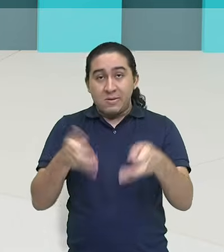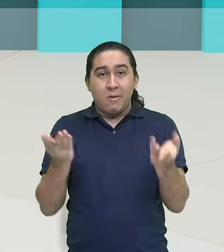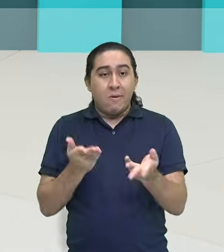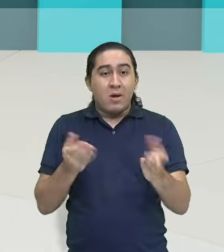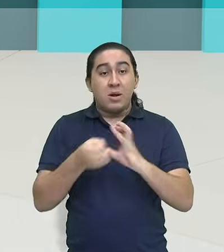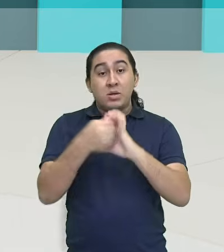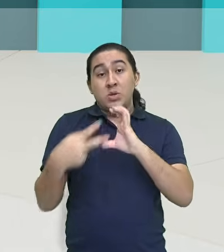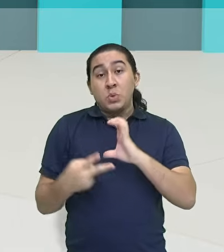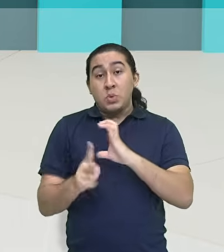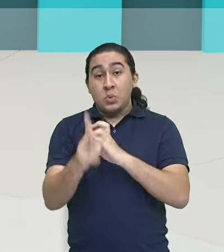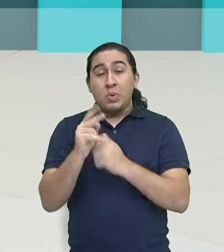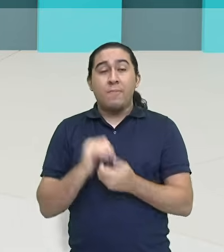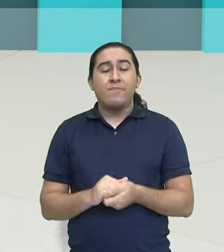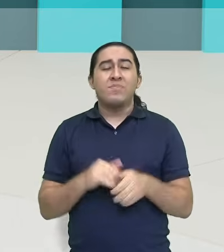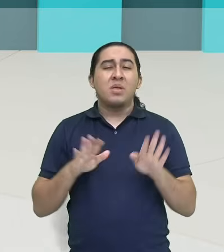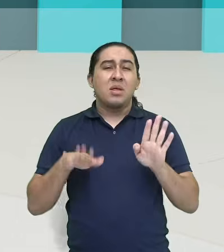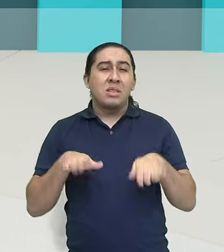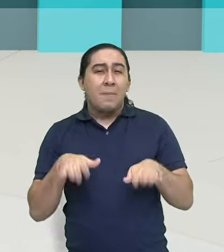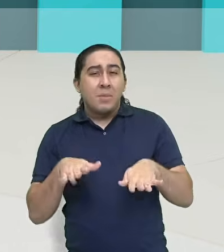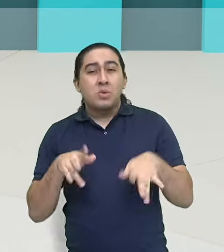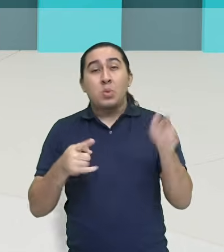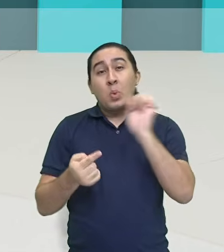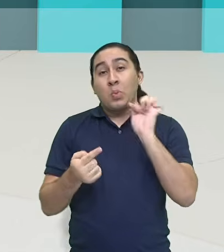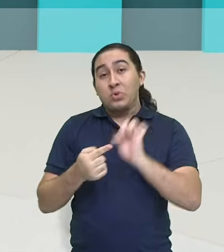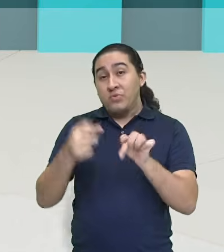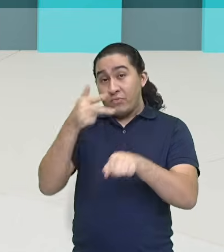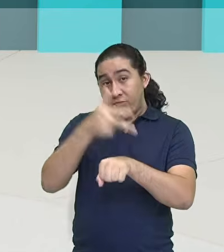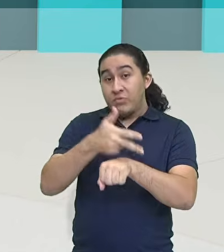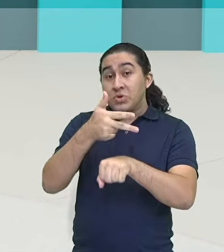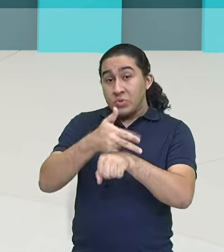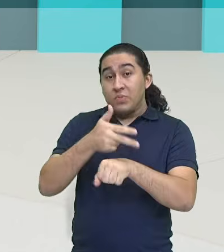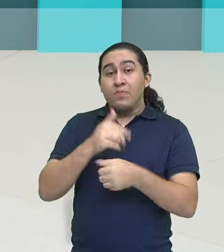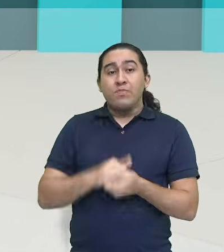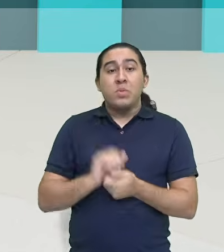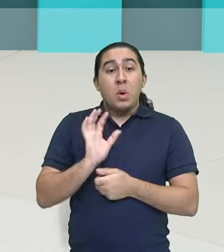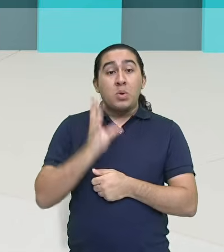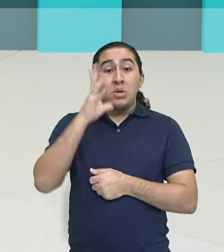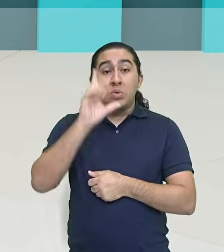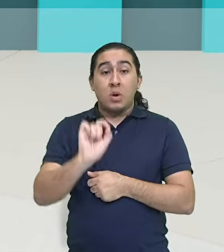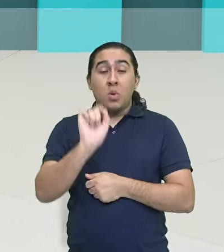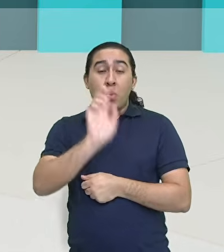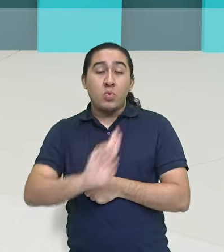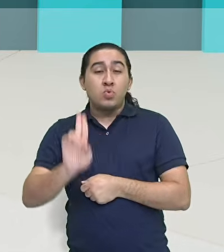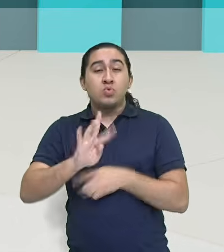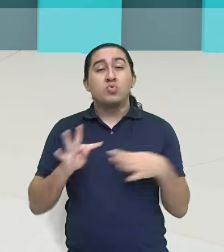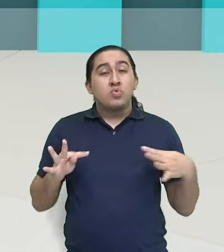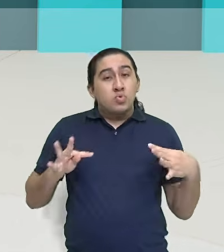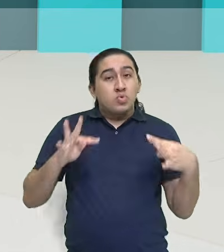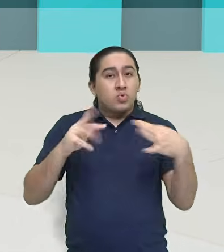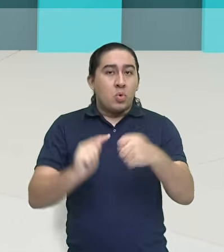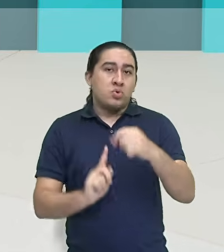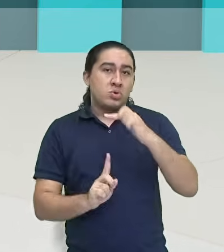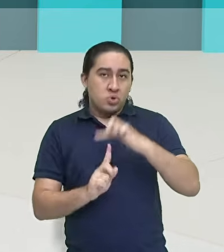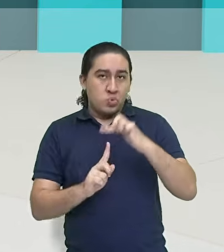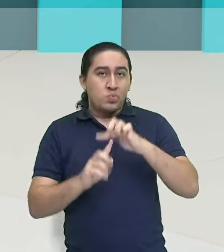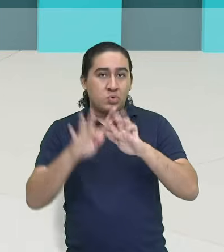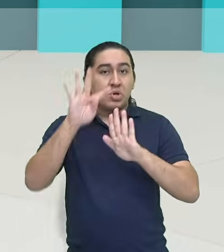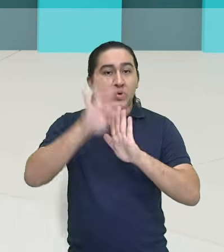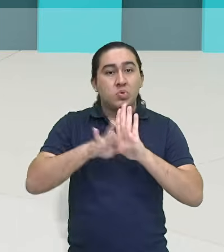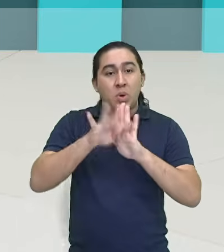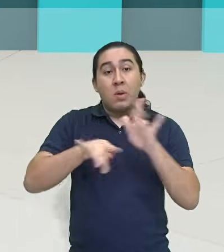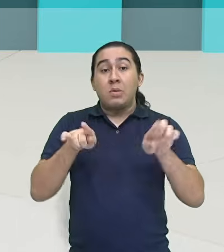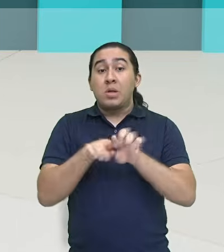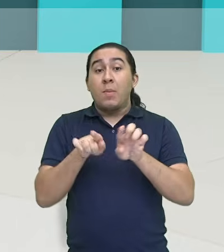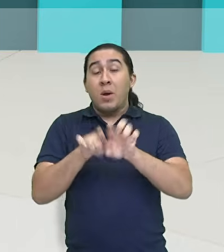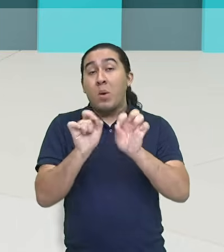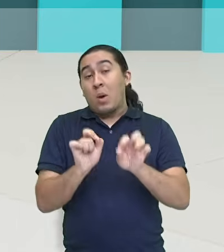característica. Dependendo do objetivo do vlog, ocorre a utilização de todos os tipos textuais